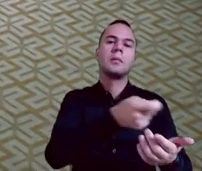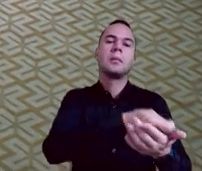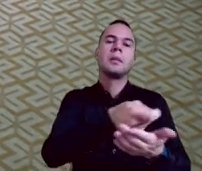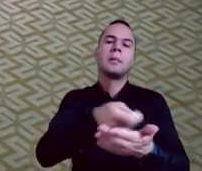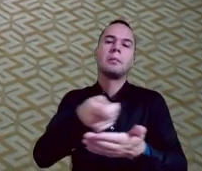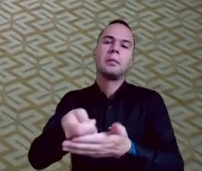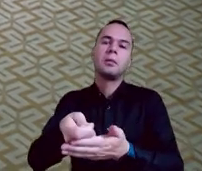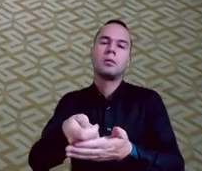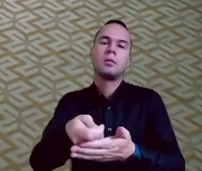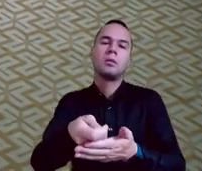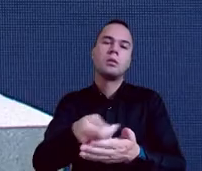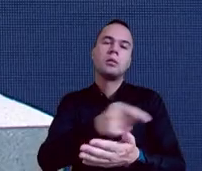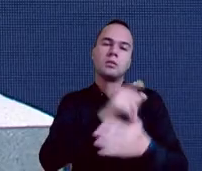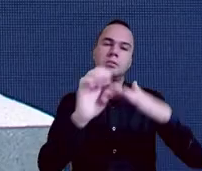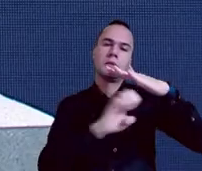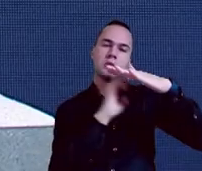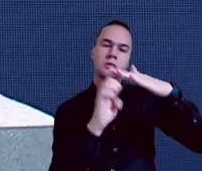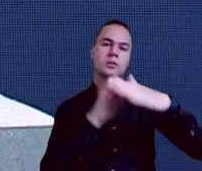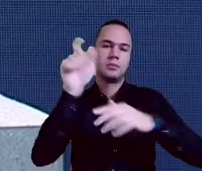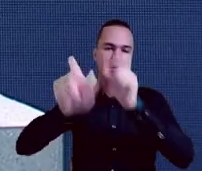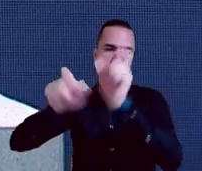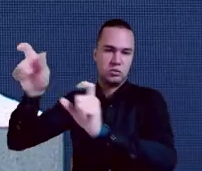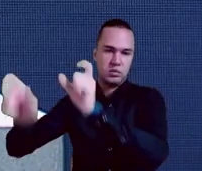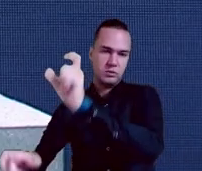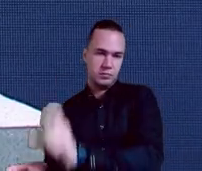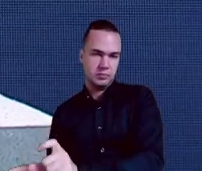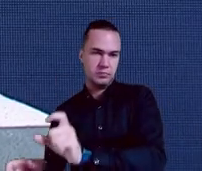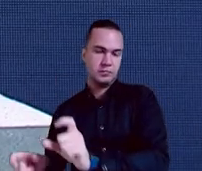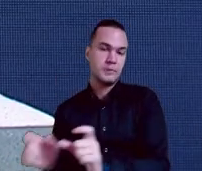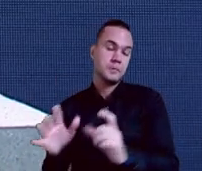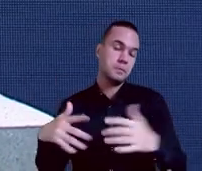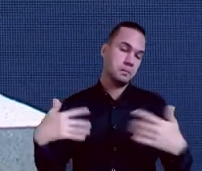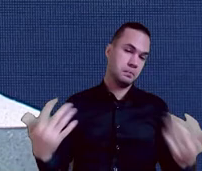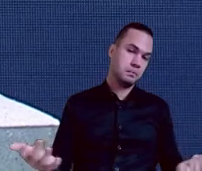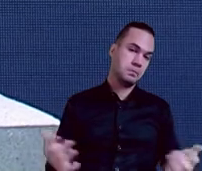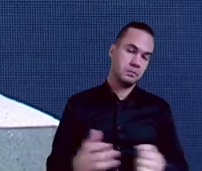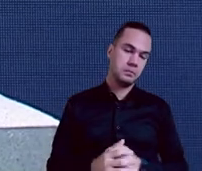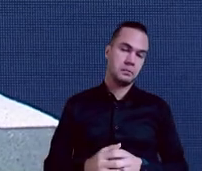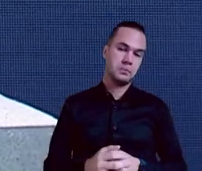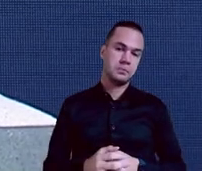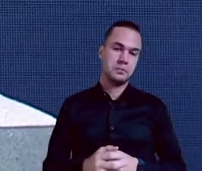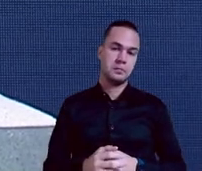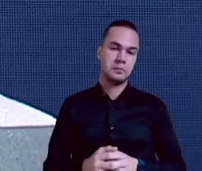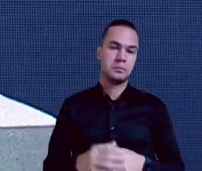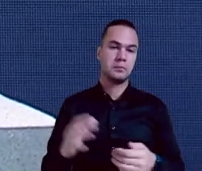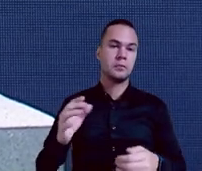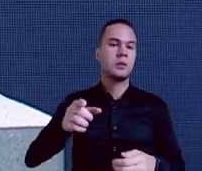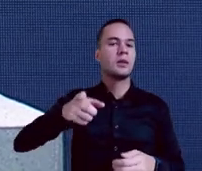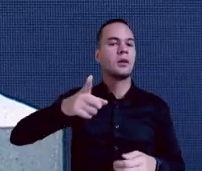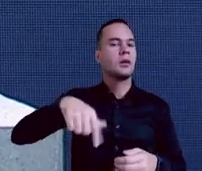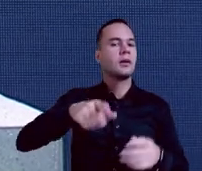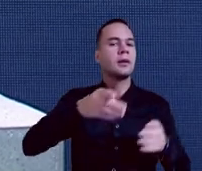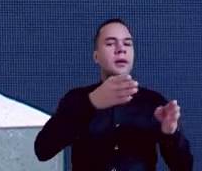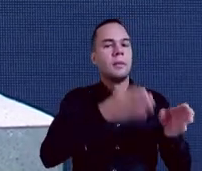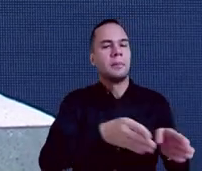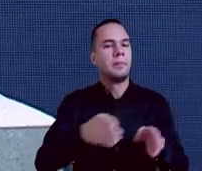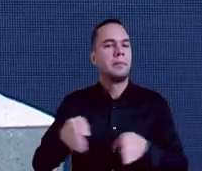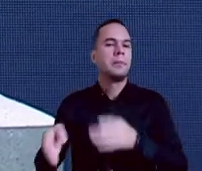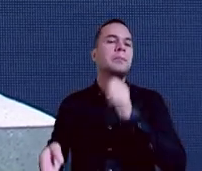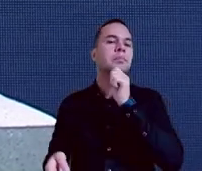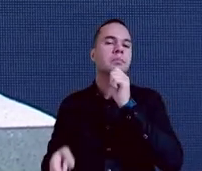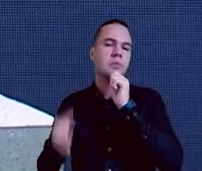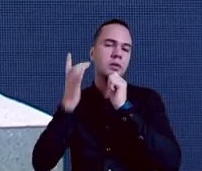os empreendedores Então acho que esse talvez seja enquanto não realinhar esse talvez seja um dos maiores